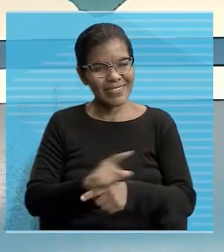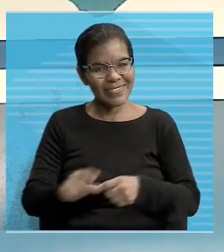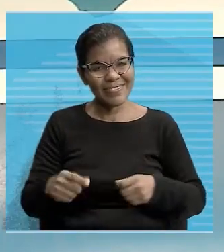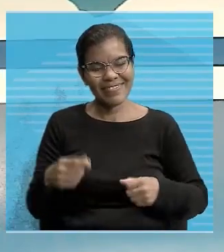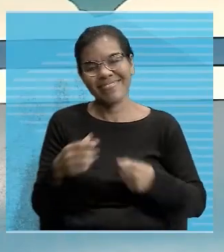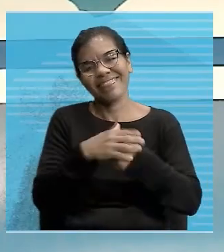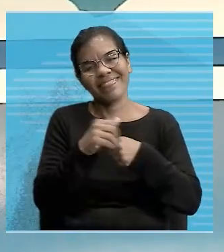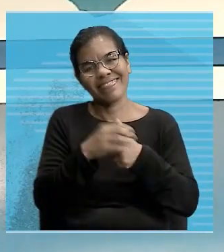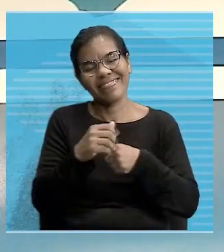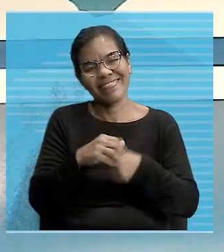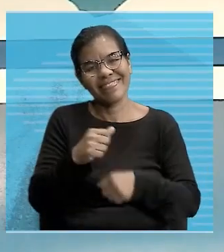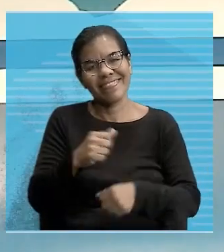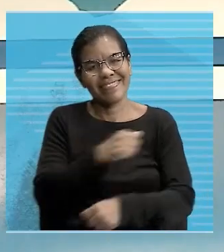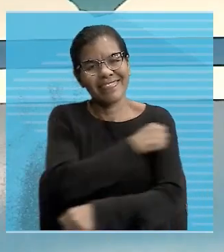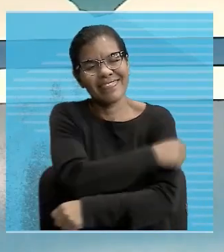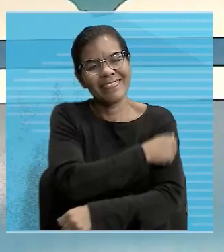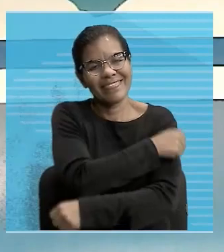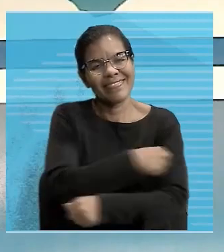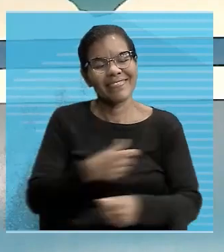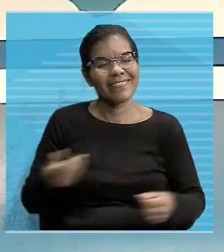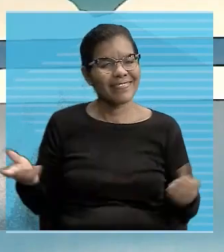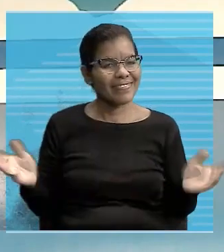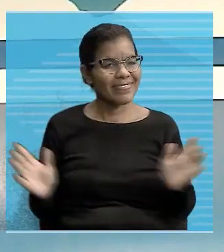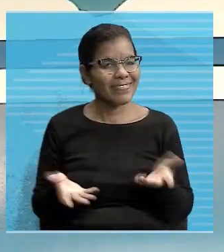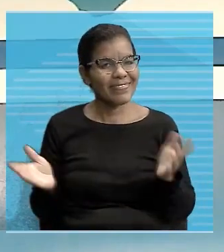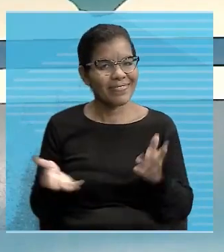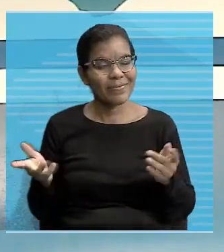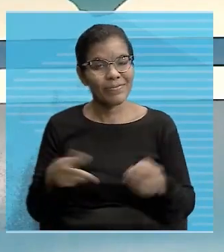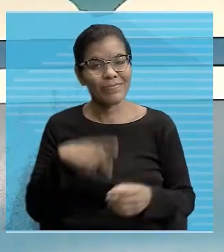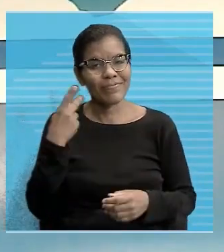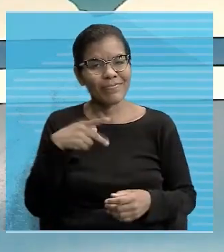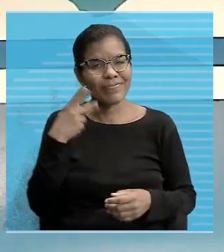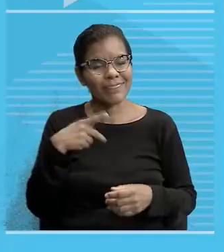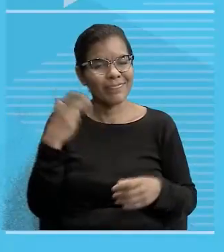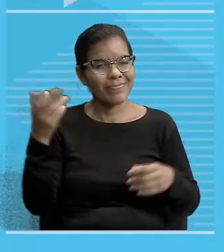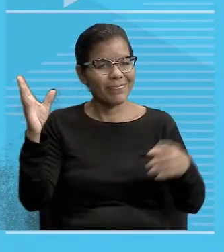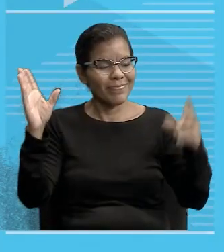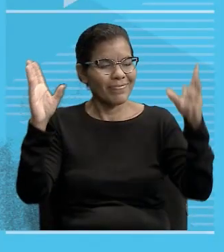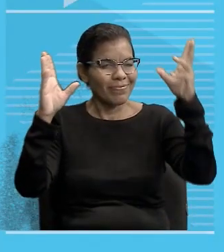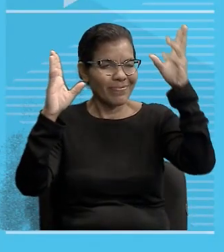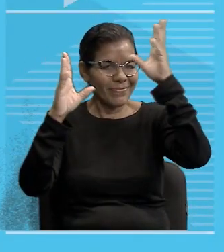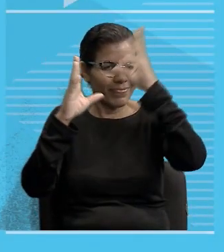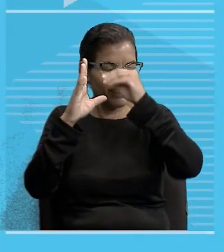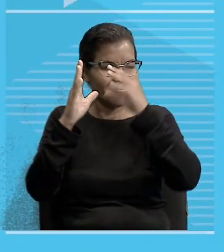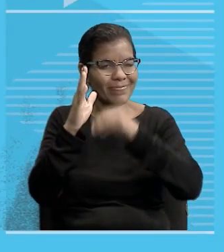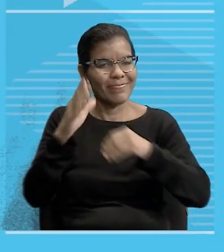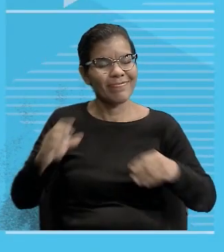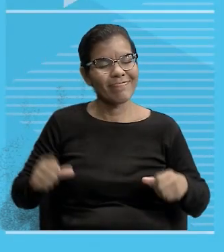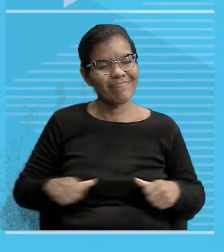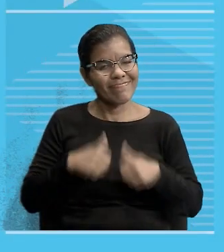mais uma aula E hoje nós vamos falar de um assunto maravilhoso